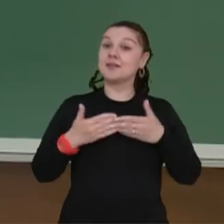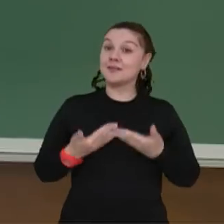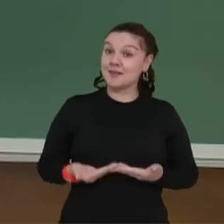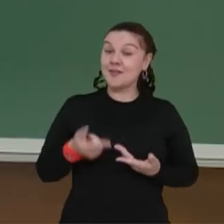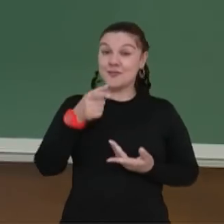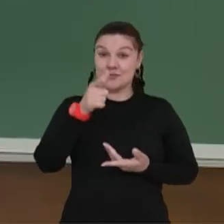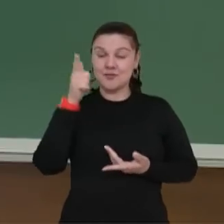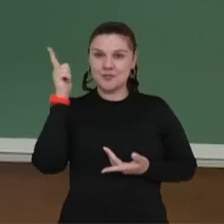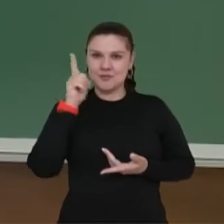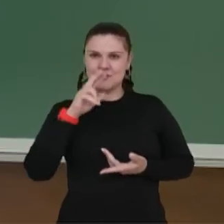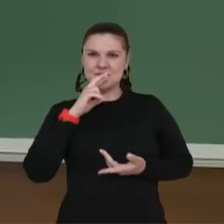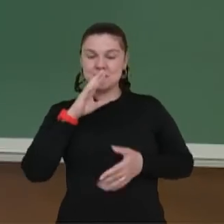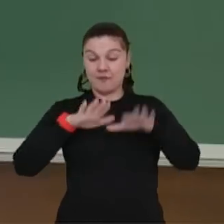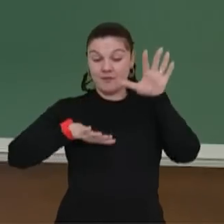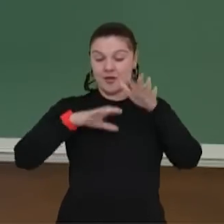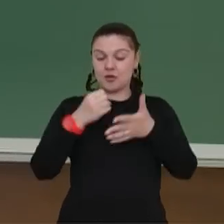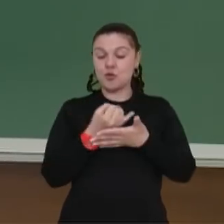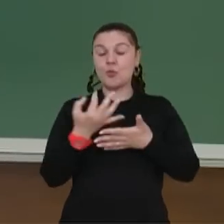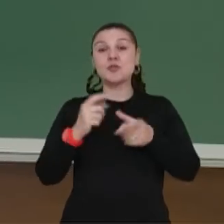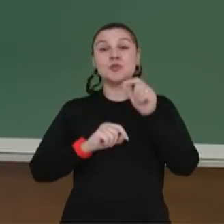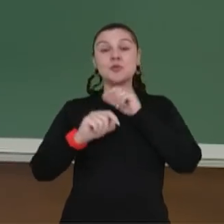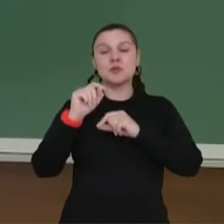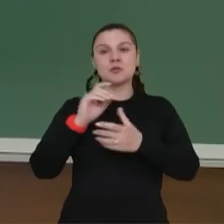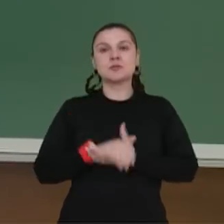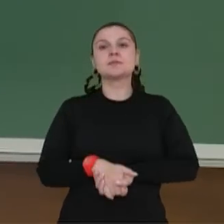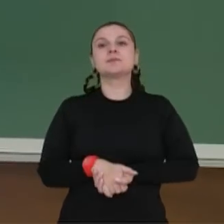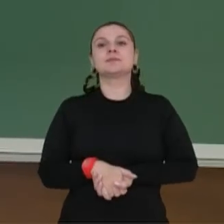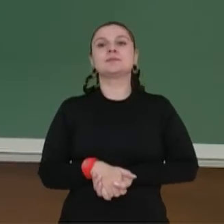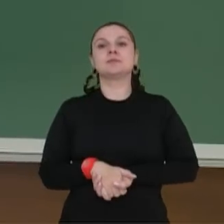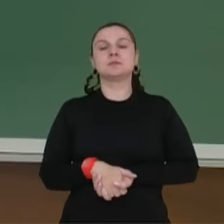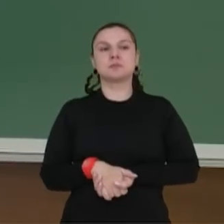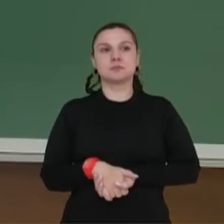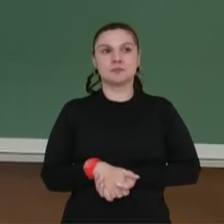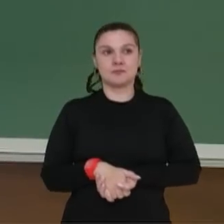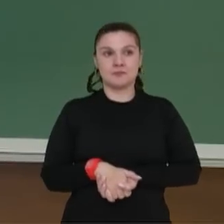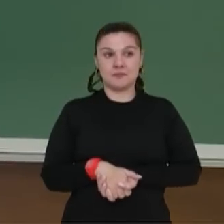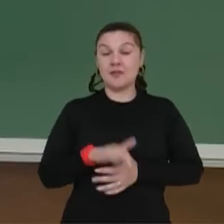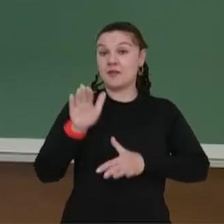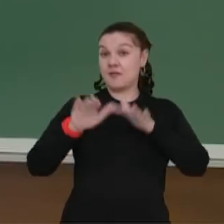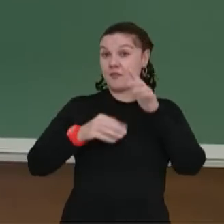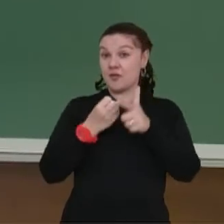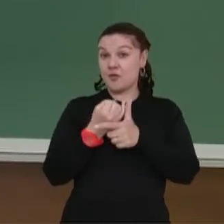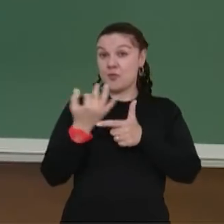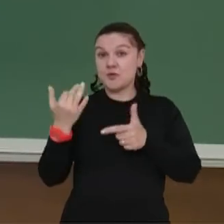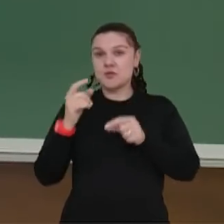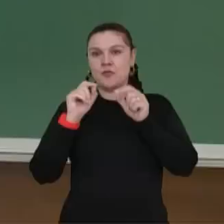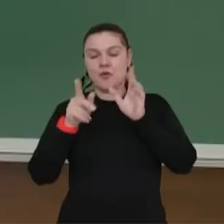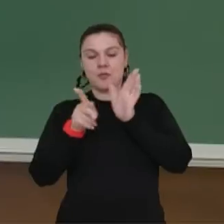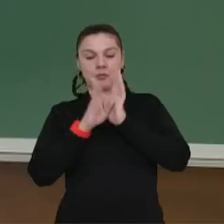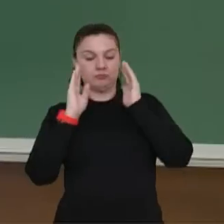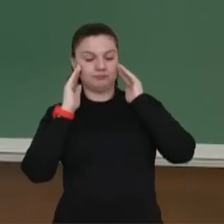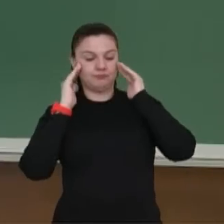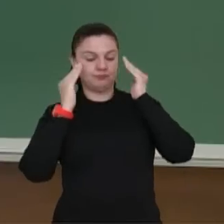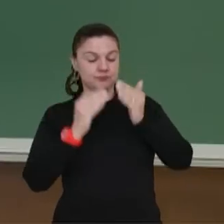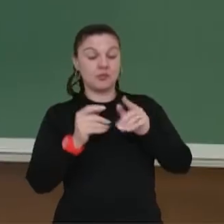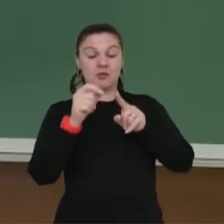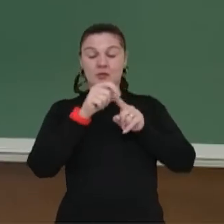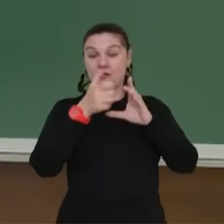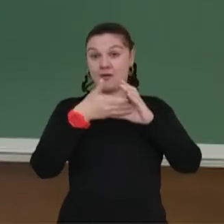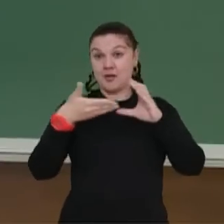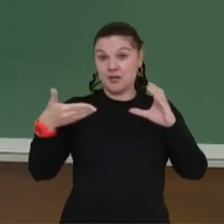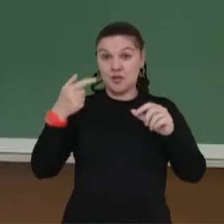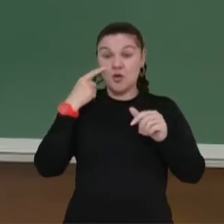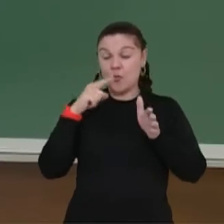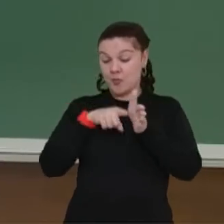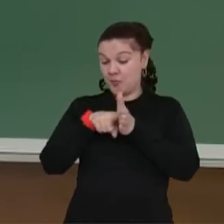E aí, pessoal, variável quantitativa vai ser o quê? Variável quantitativa vai ser uma característica e quando